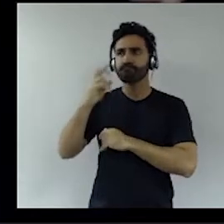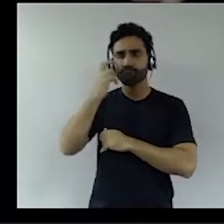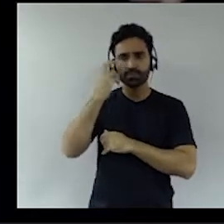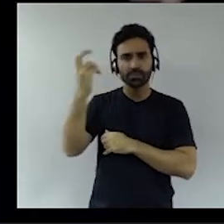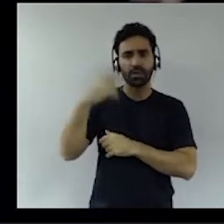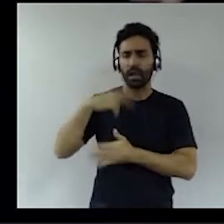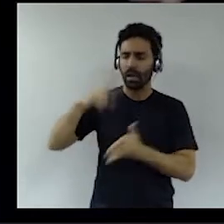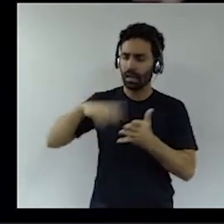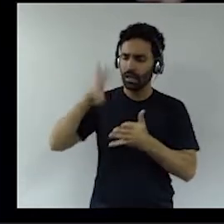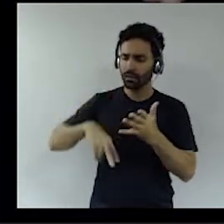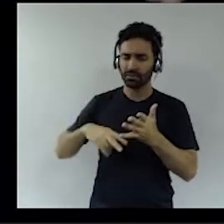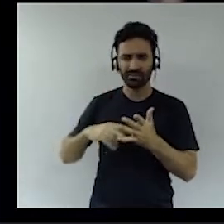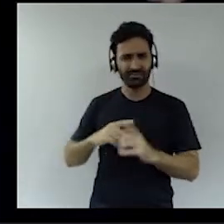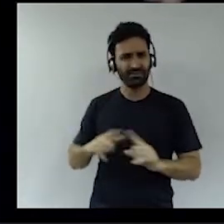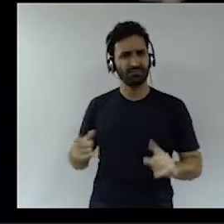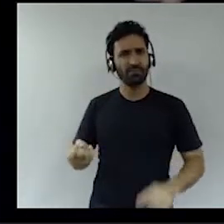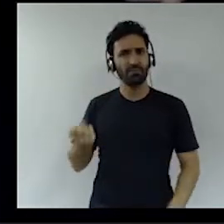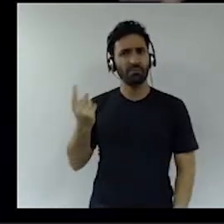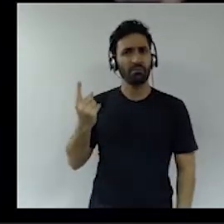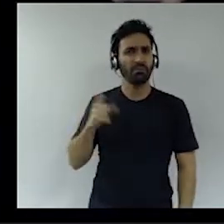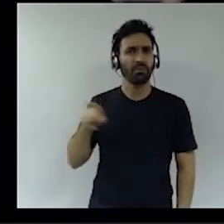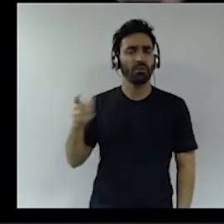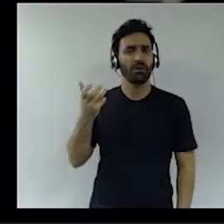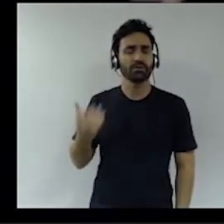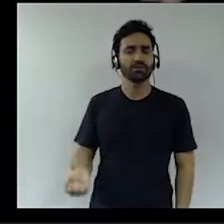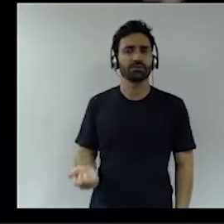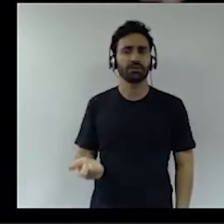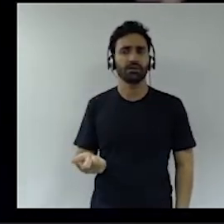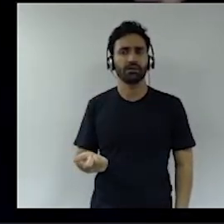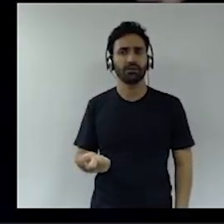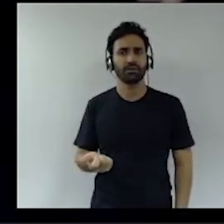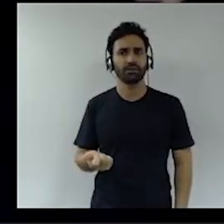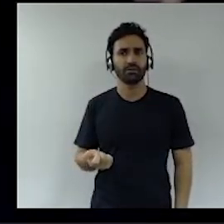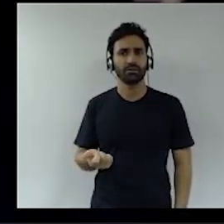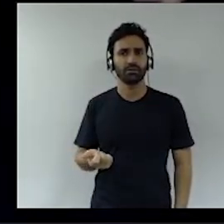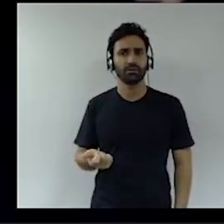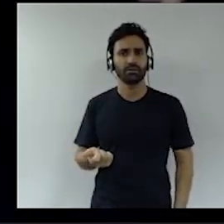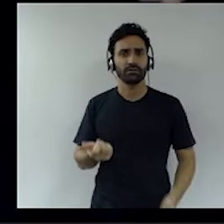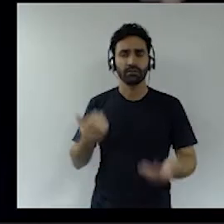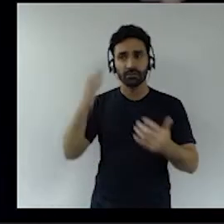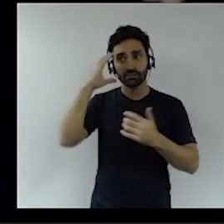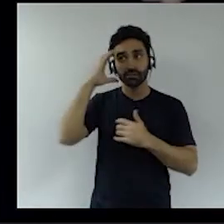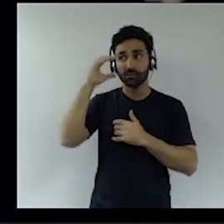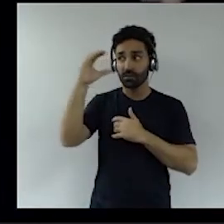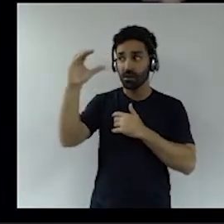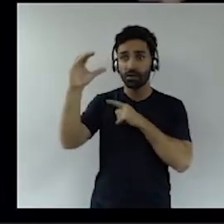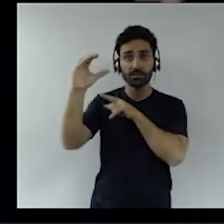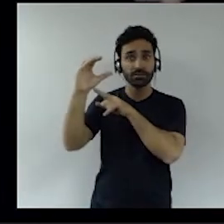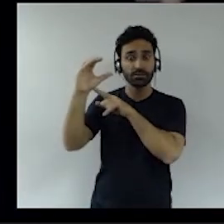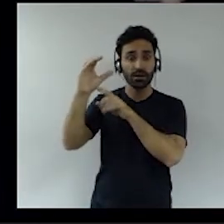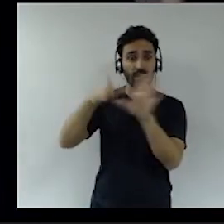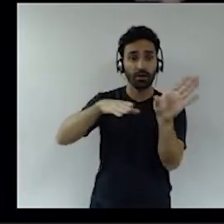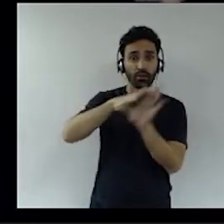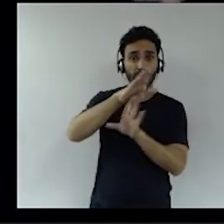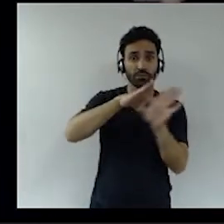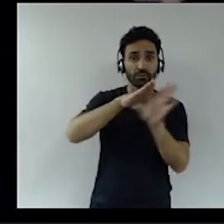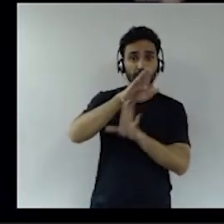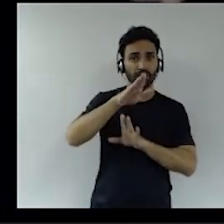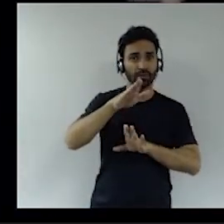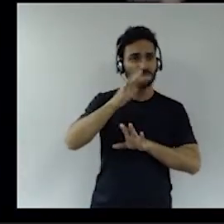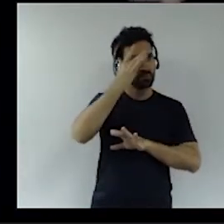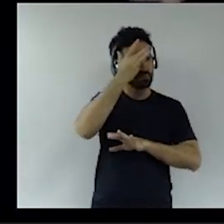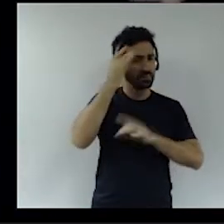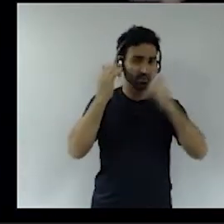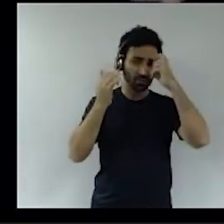pudessem contrapor uma resistência a orientações científicas. Tudo que foi contrário